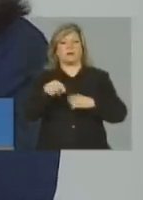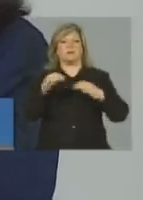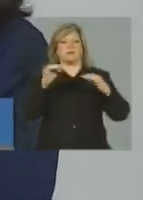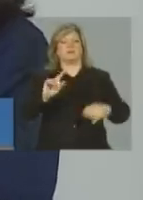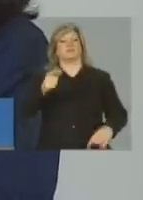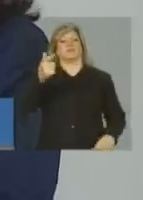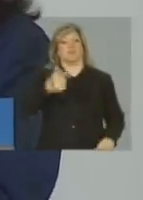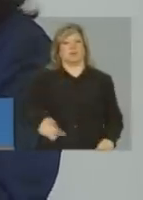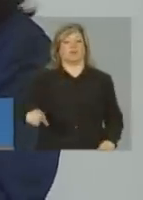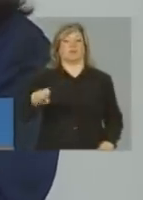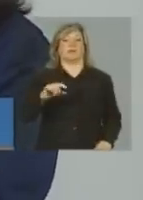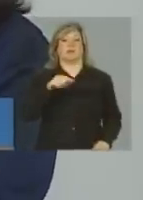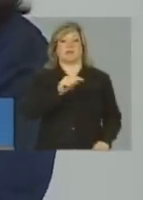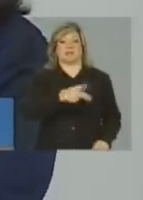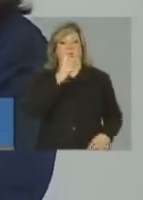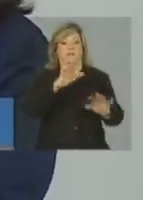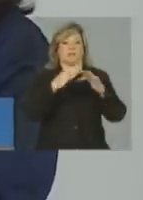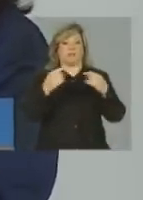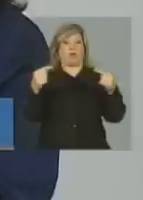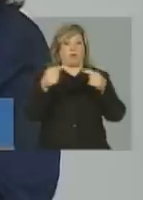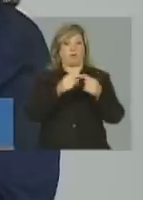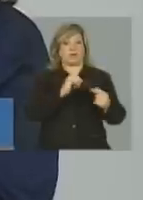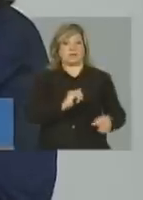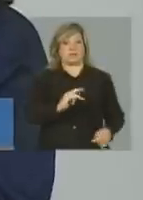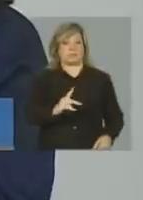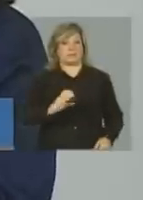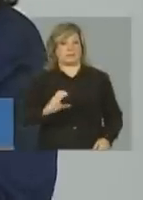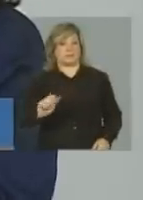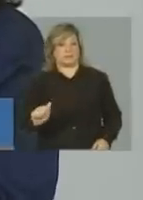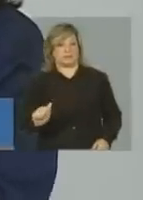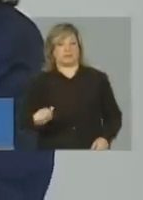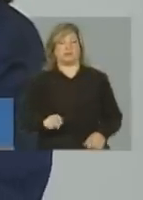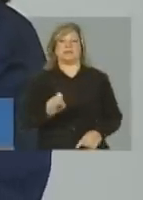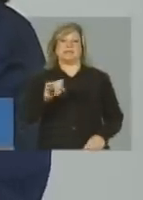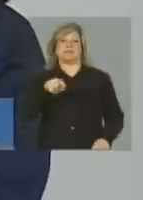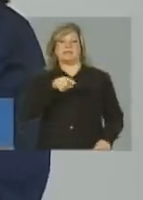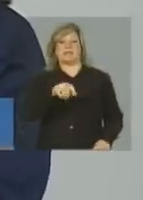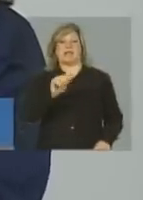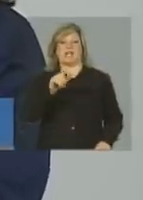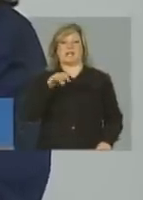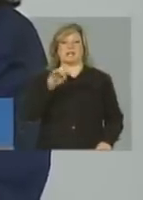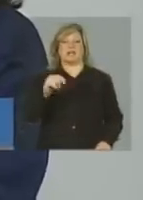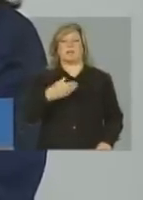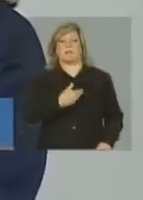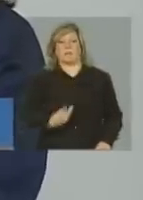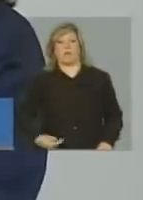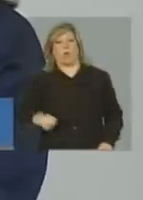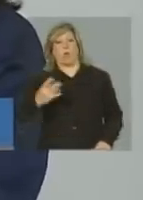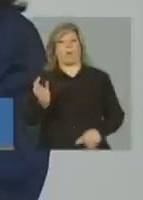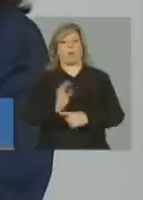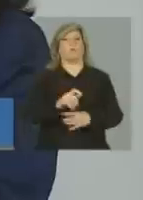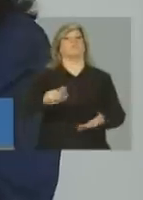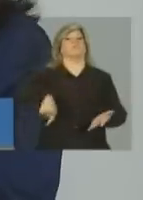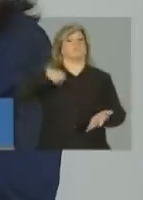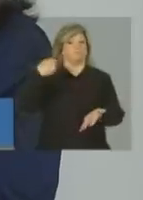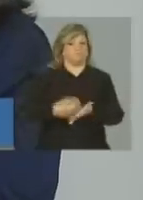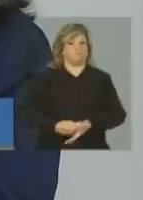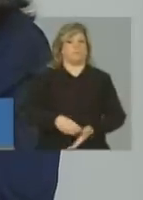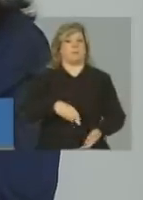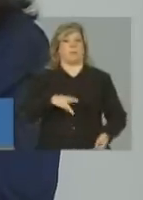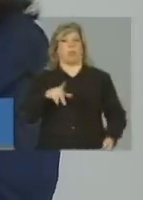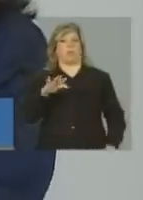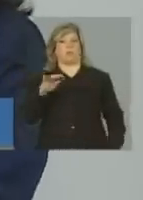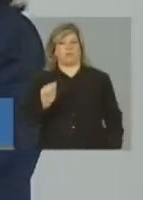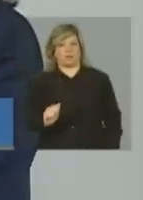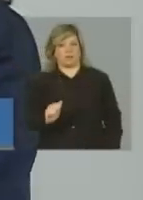família beneficiária, com base no IPCA, e se for agente público ou alguém favorecido por ele, vai ser multa,